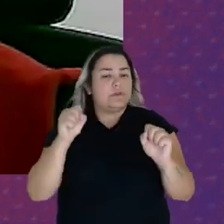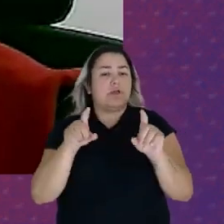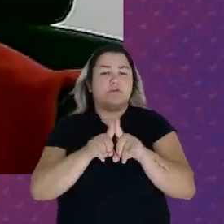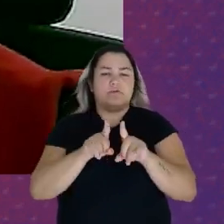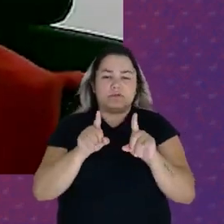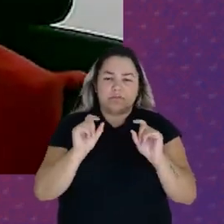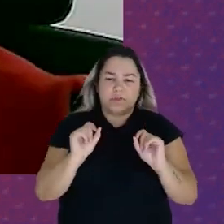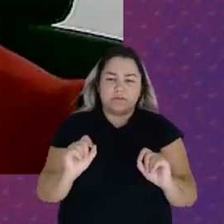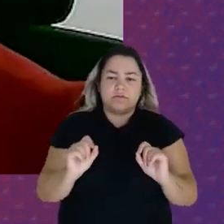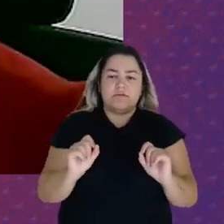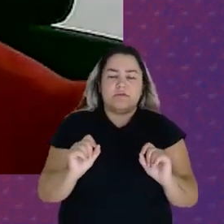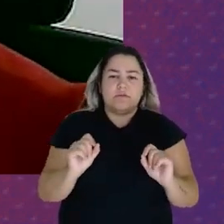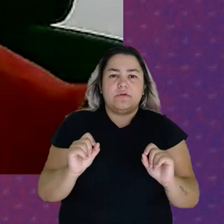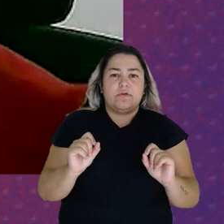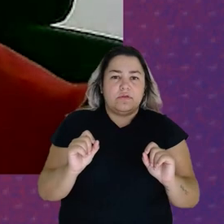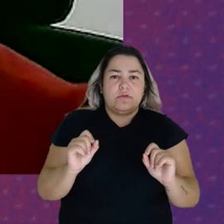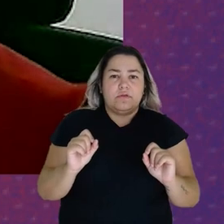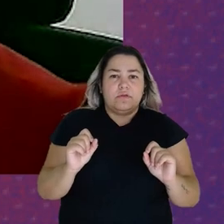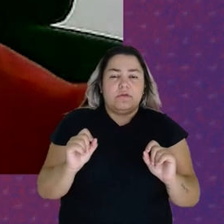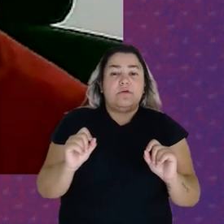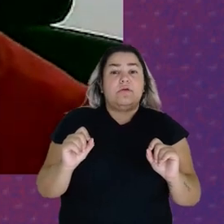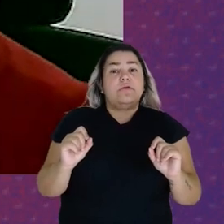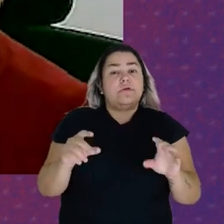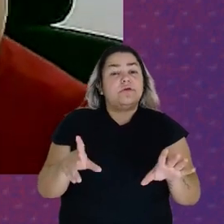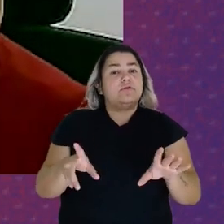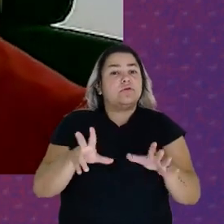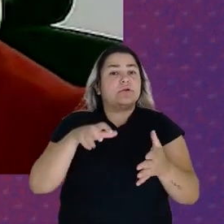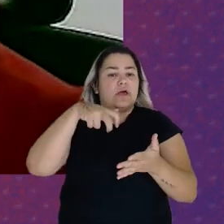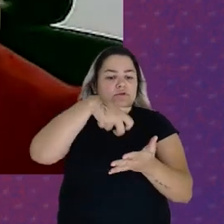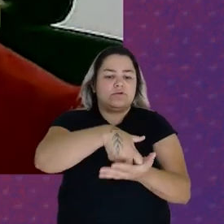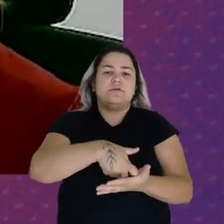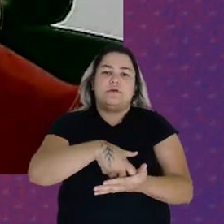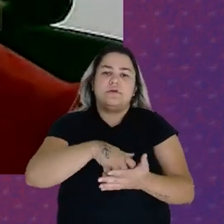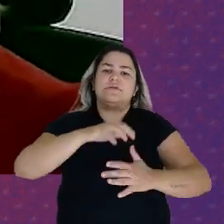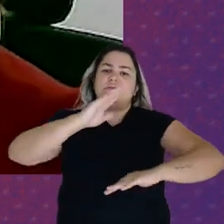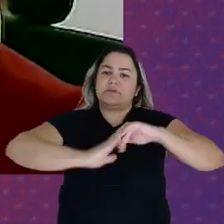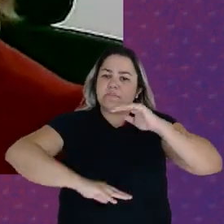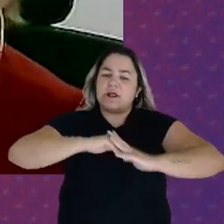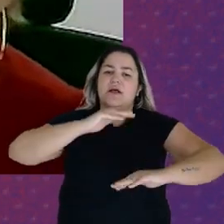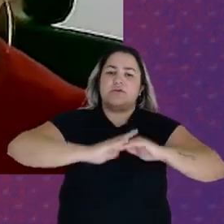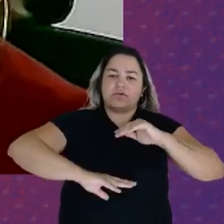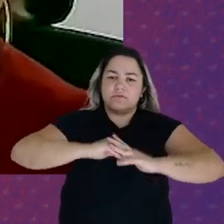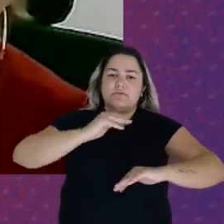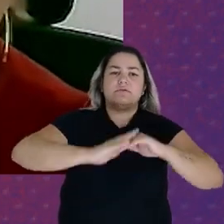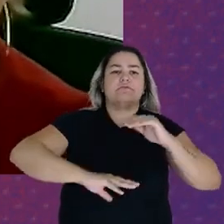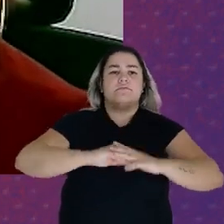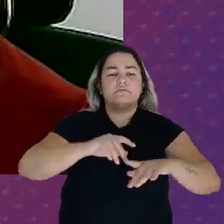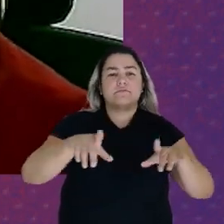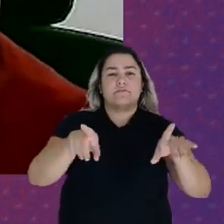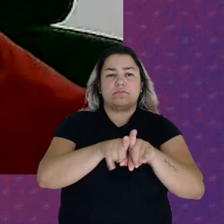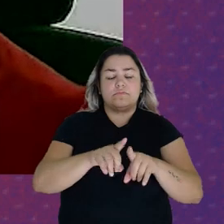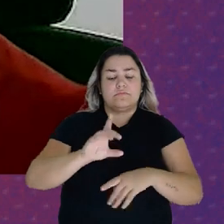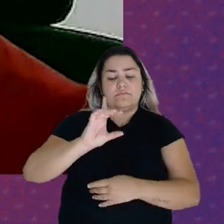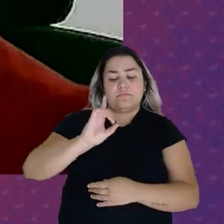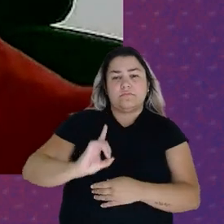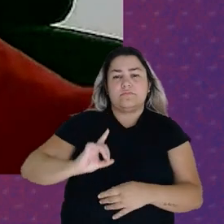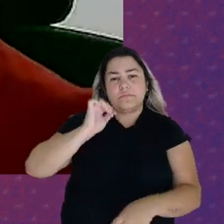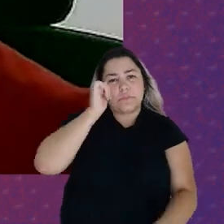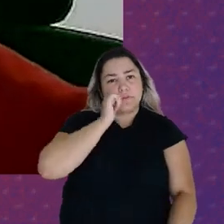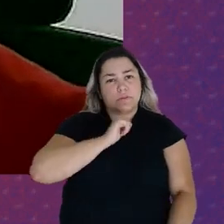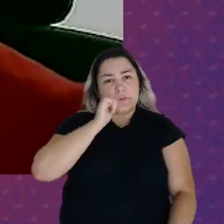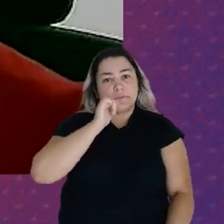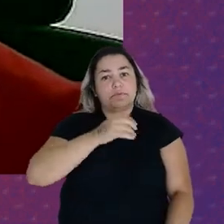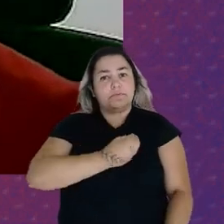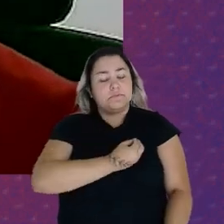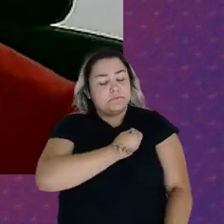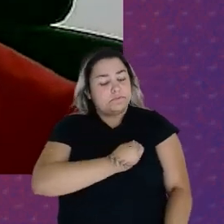de punir, né, e de considerar essas práticas atentatórias ao direito das mulheres de participação